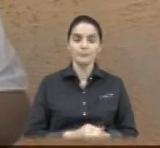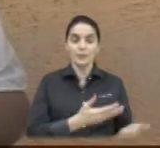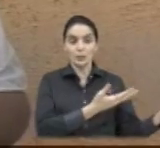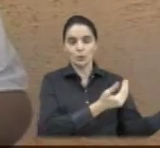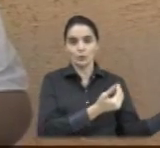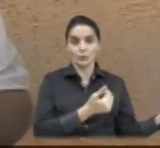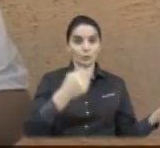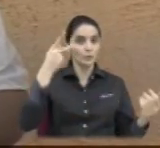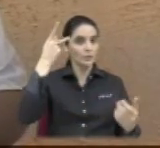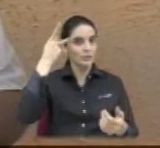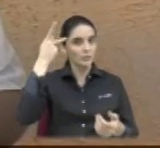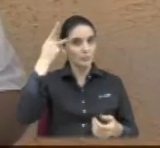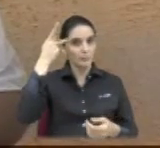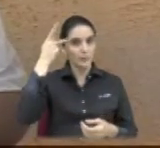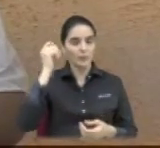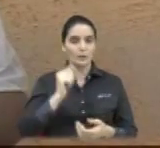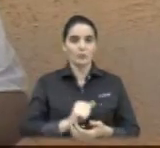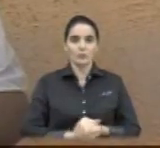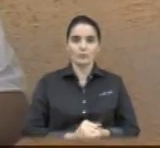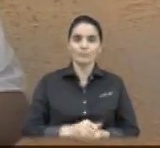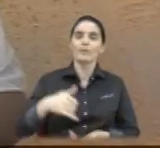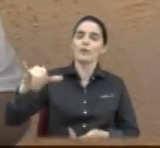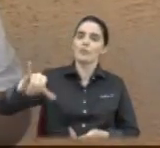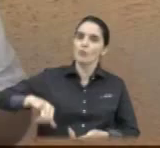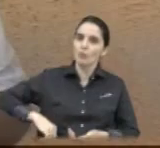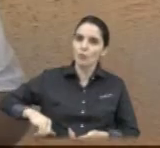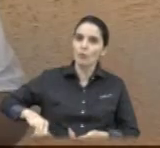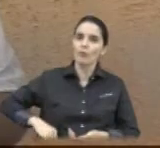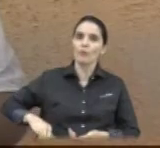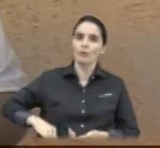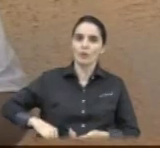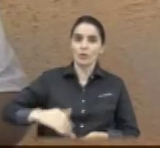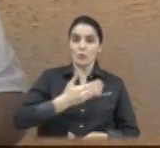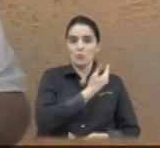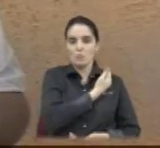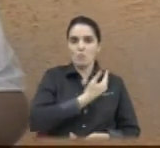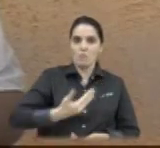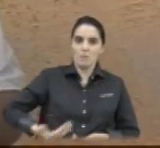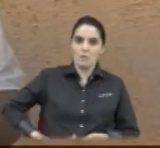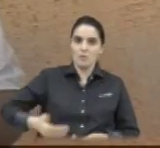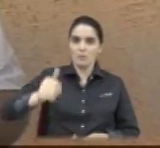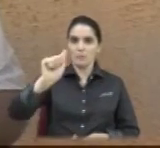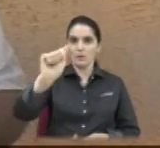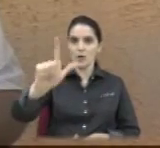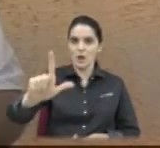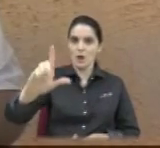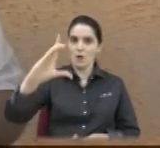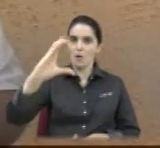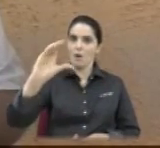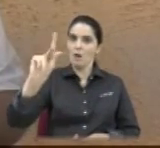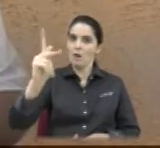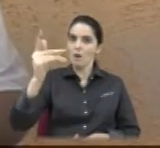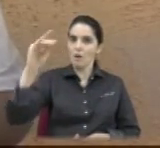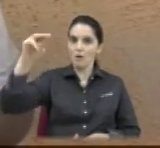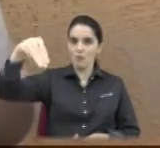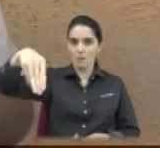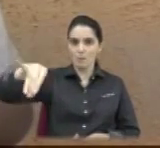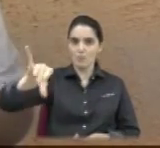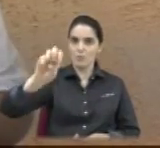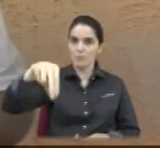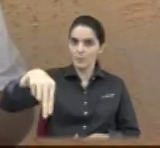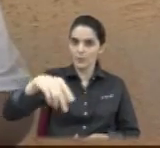estado de são paulo agoniza com as barbáries do governo do governador alckmin do psdb a todo momento